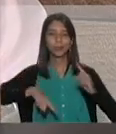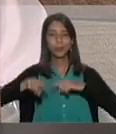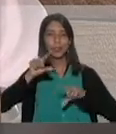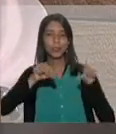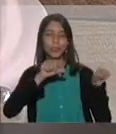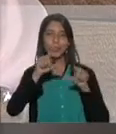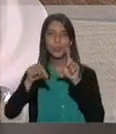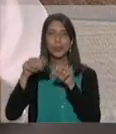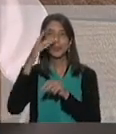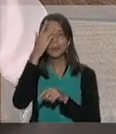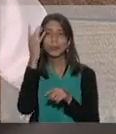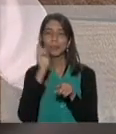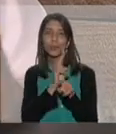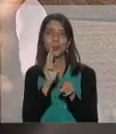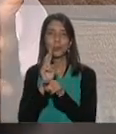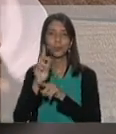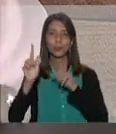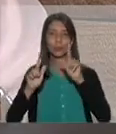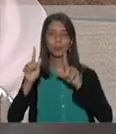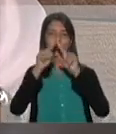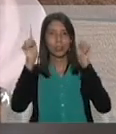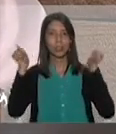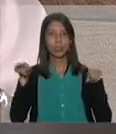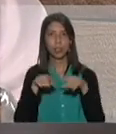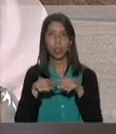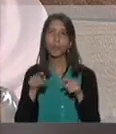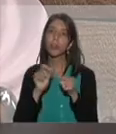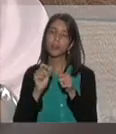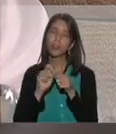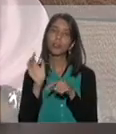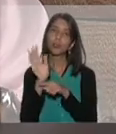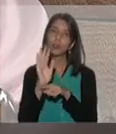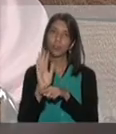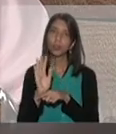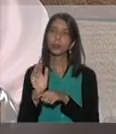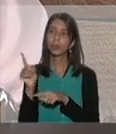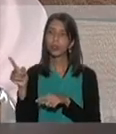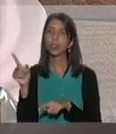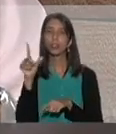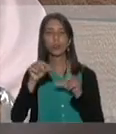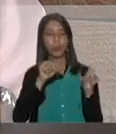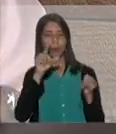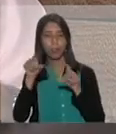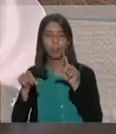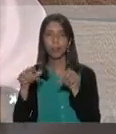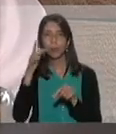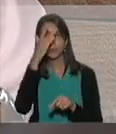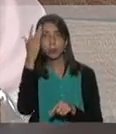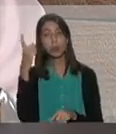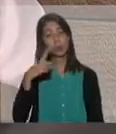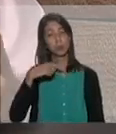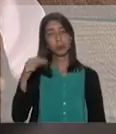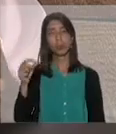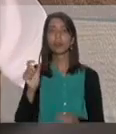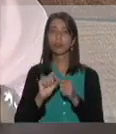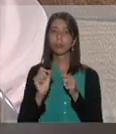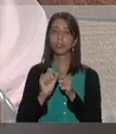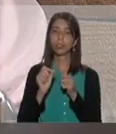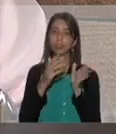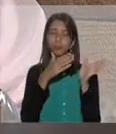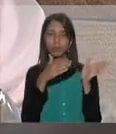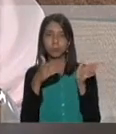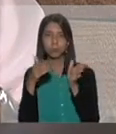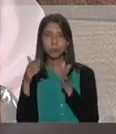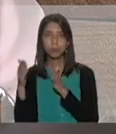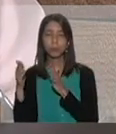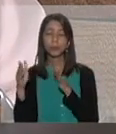ou selecionadora de figurantes para cinema. Daí a minha participação no filme do Anselmo Duarte. Ele foi lá para escolher algumas pessoas, escolheu a mim para